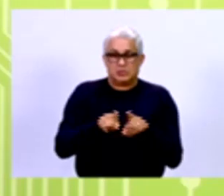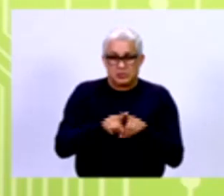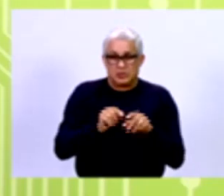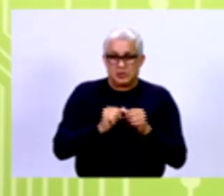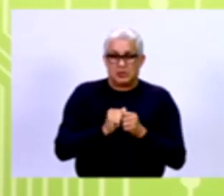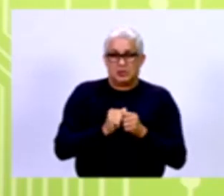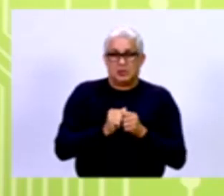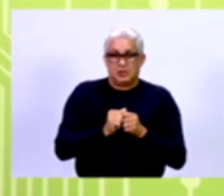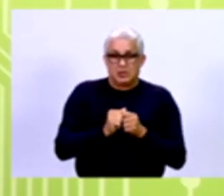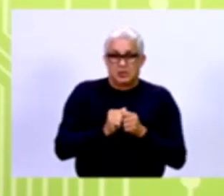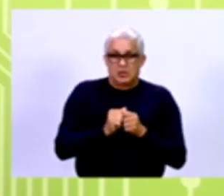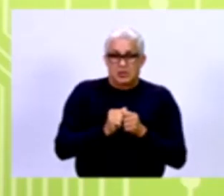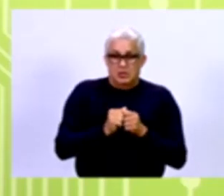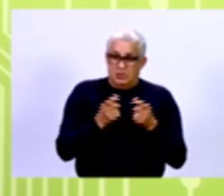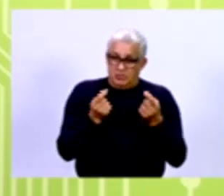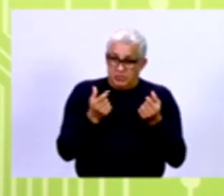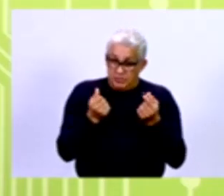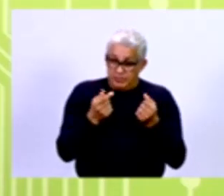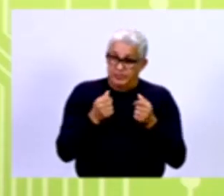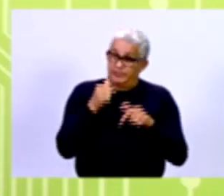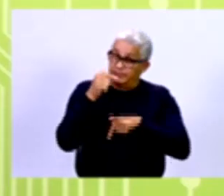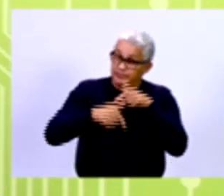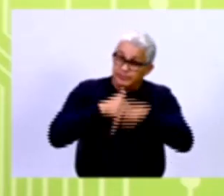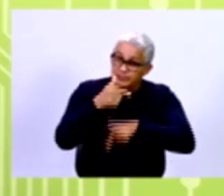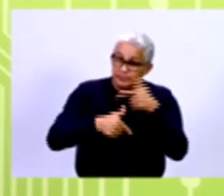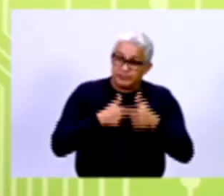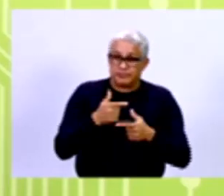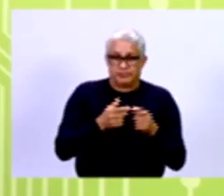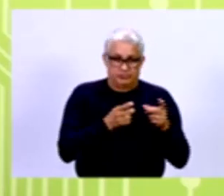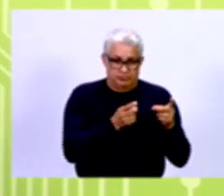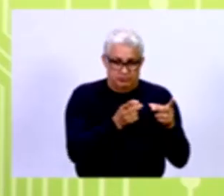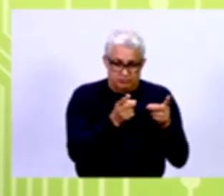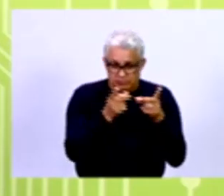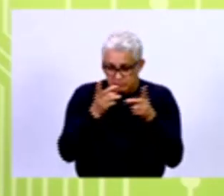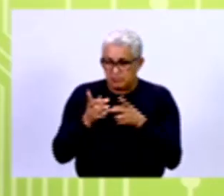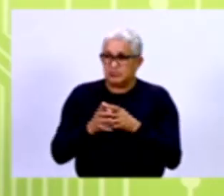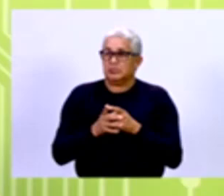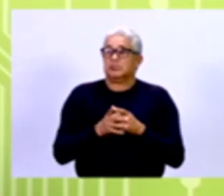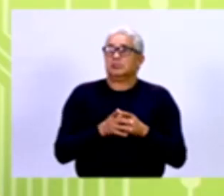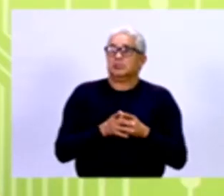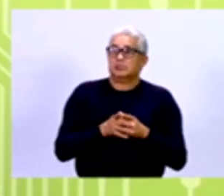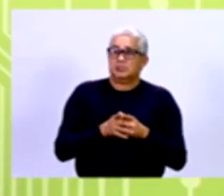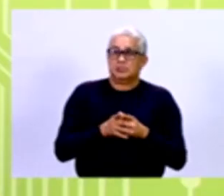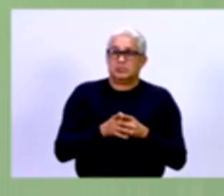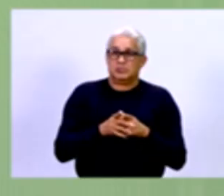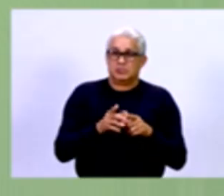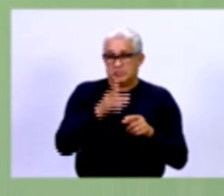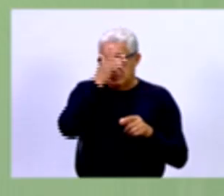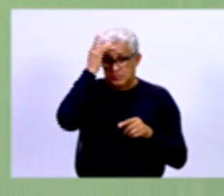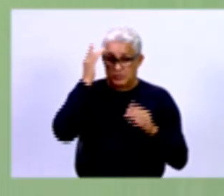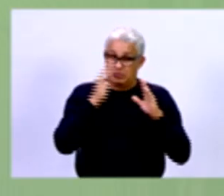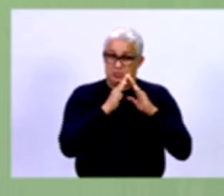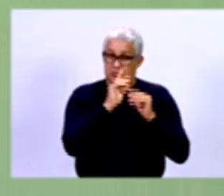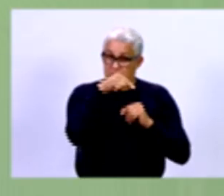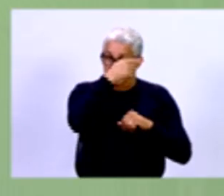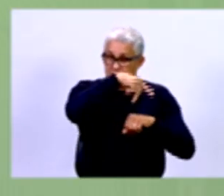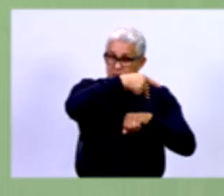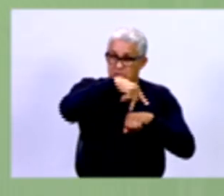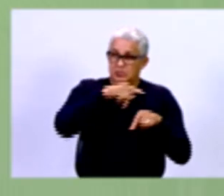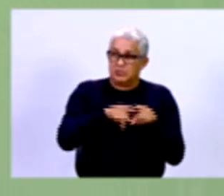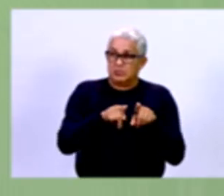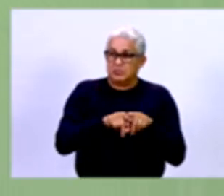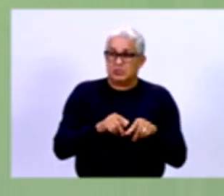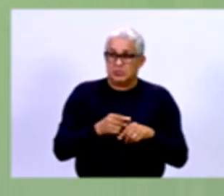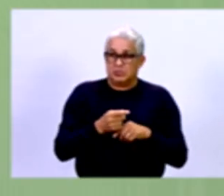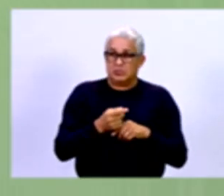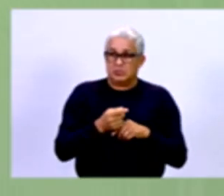aqueles agentes econômicos que prestam serviços, todo tipo de serviço para os não residentes, os tomadores de empréstimo,